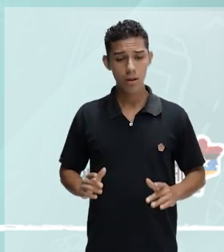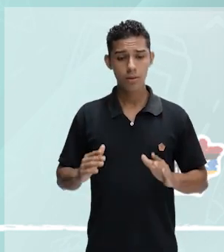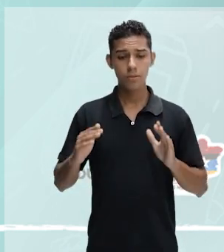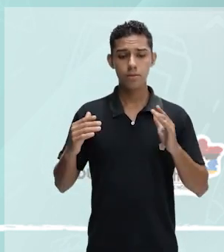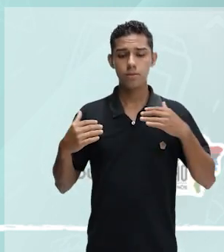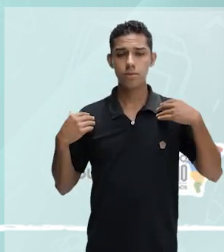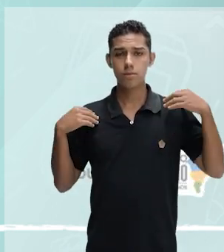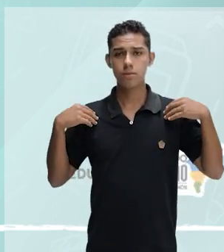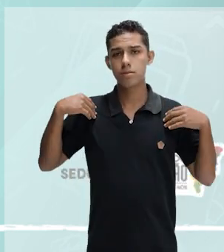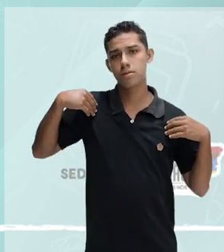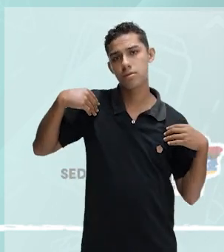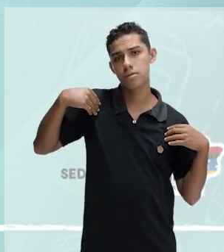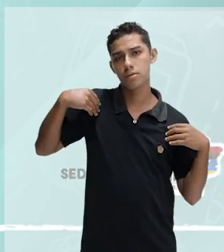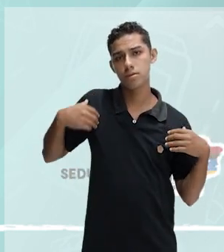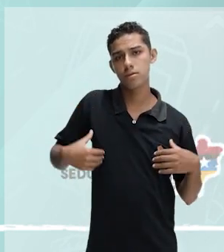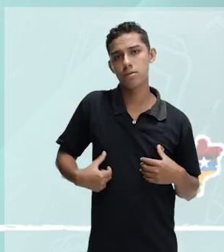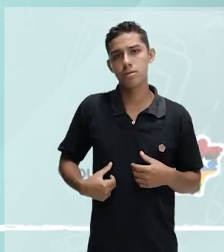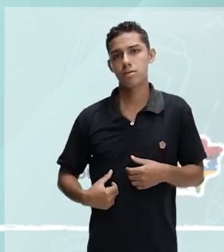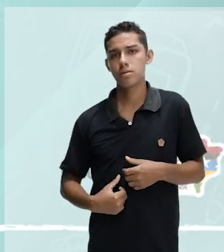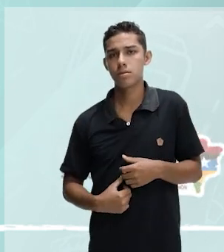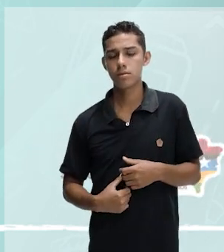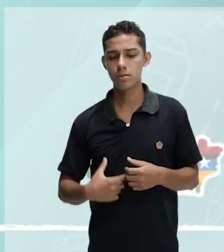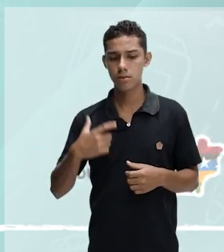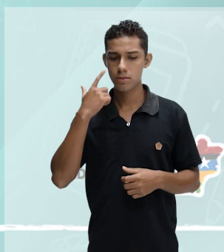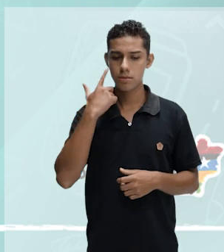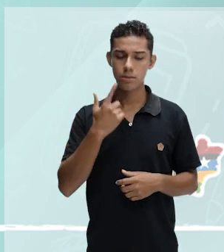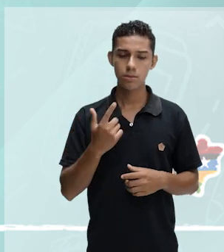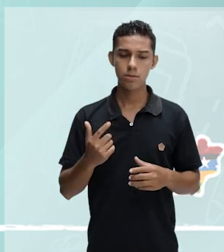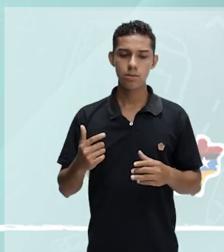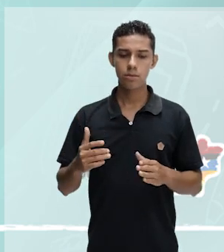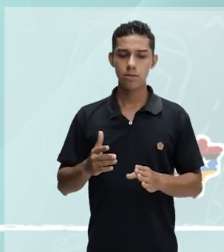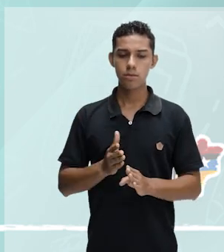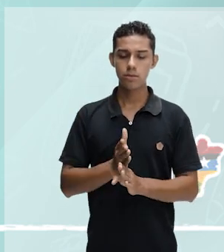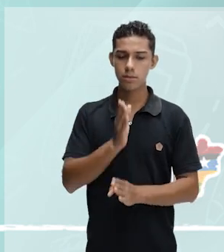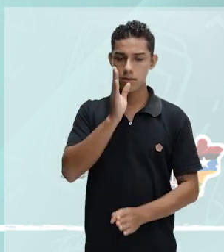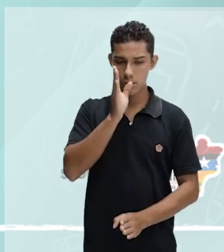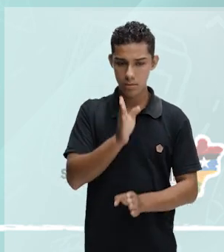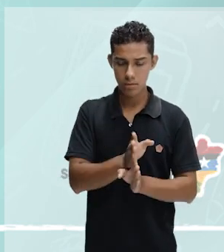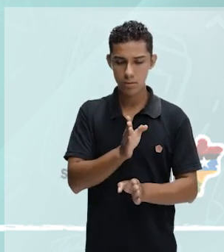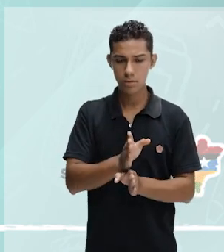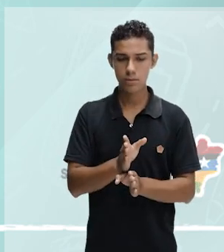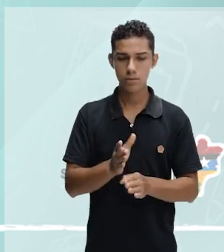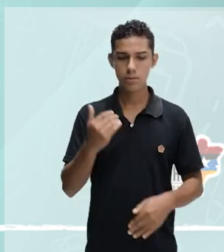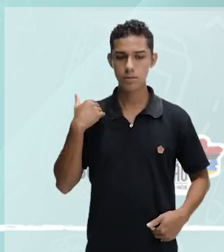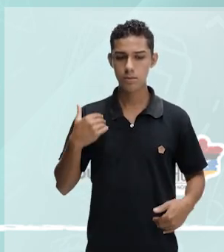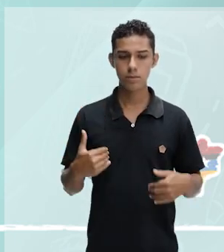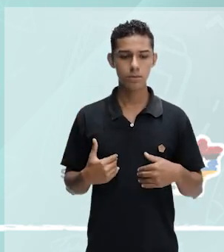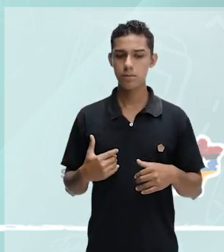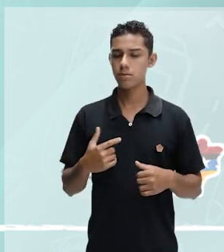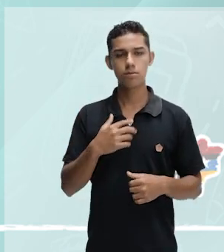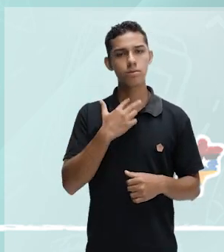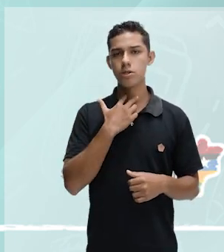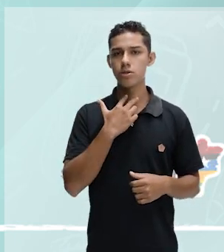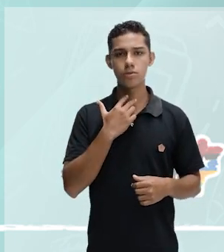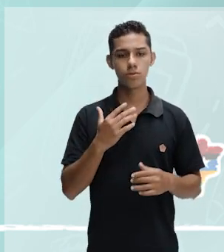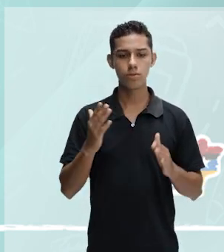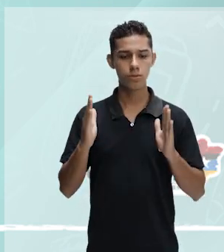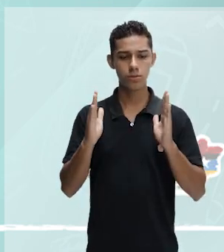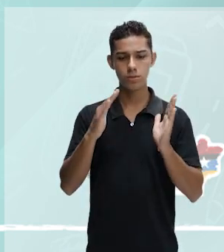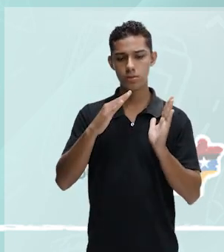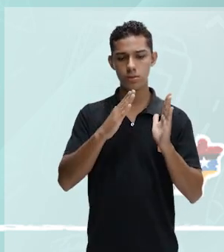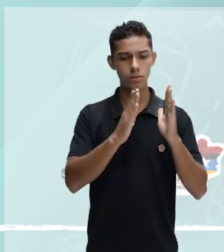tronco, determinada pela rotação das vértebras. Está aqui, ó, a coluna vertebral ela não é para ter desvios